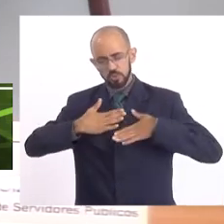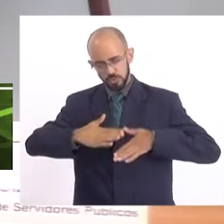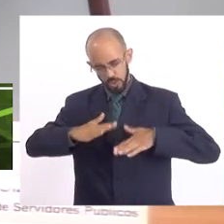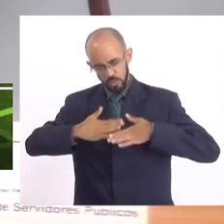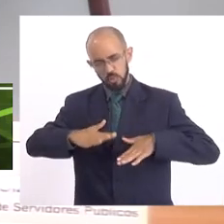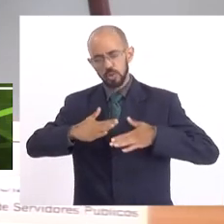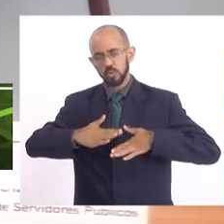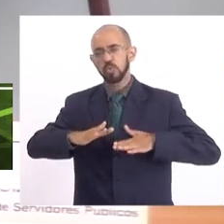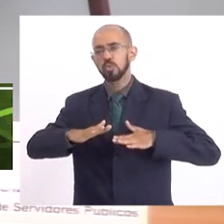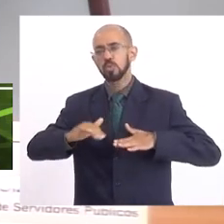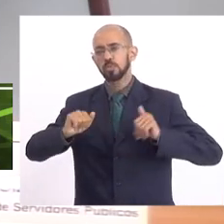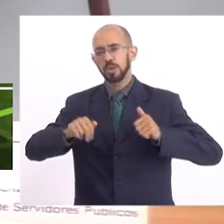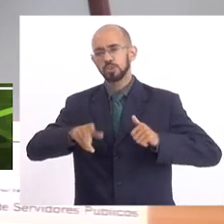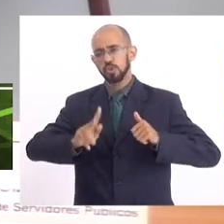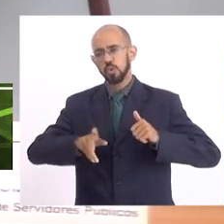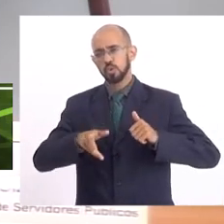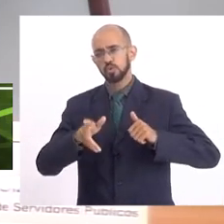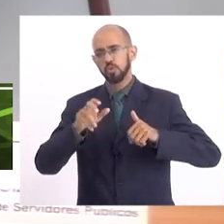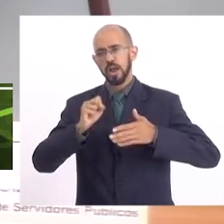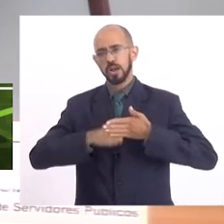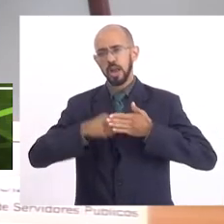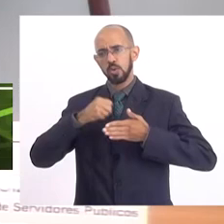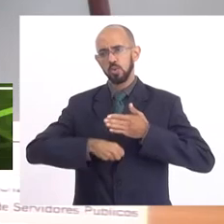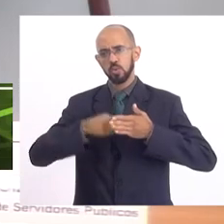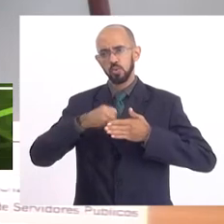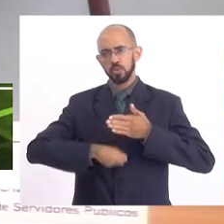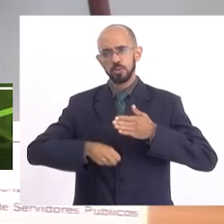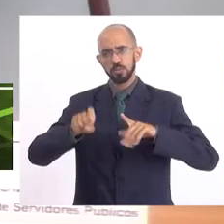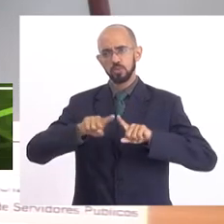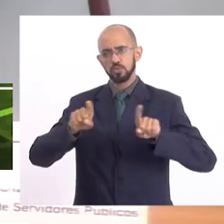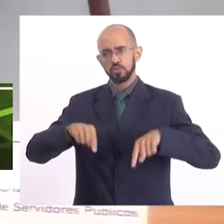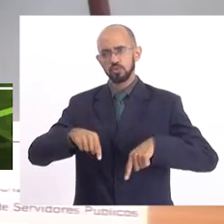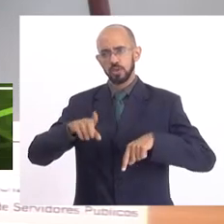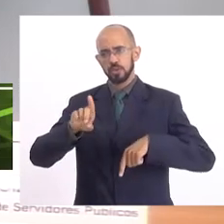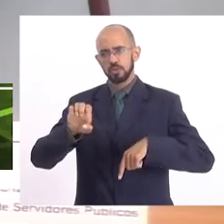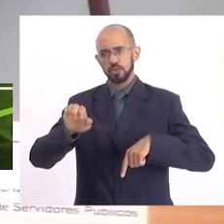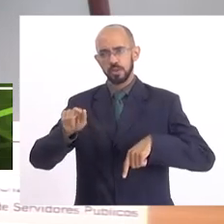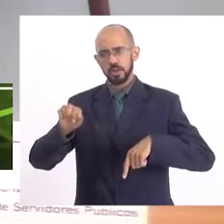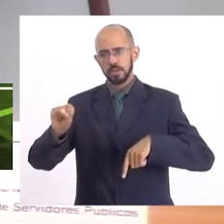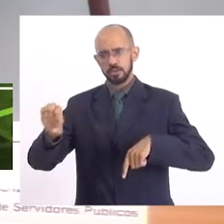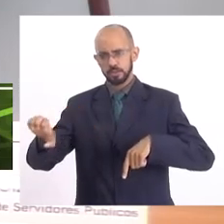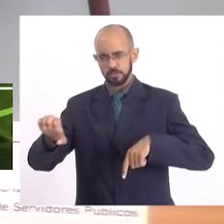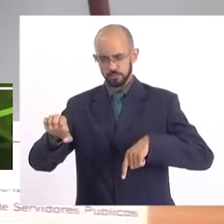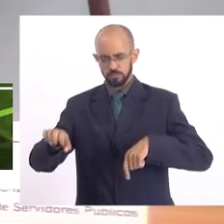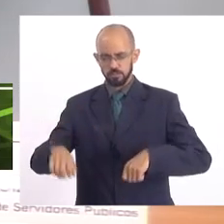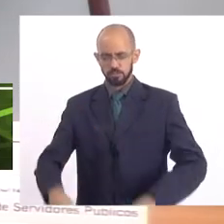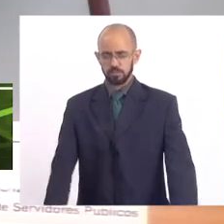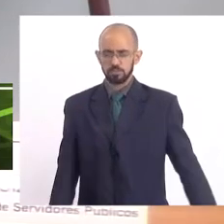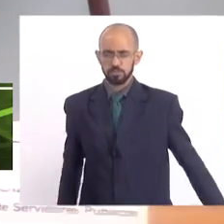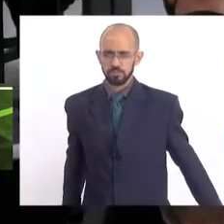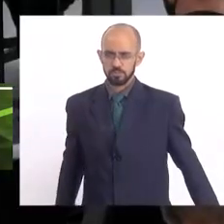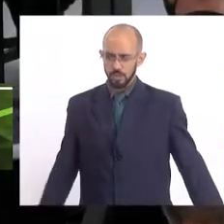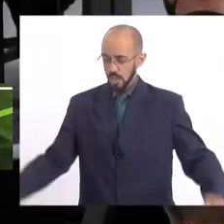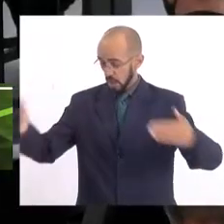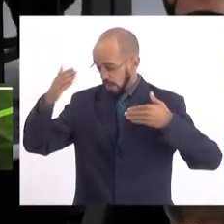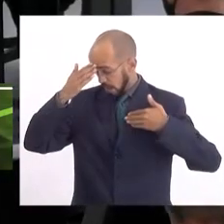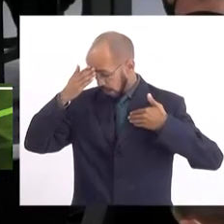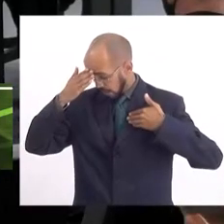grande para continuar aqui na luta pelos servidores delegados e outros servidores, né, Rodrigo?